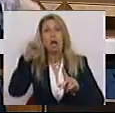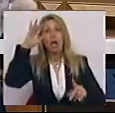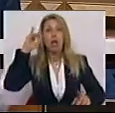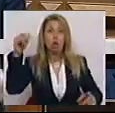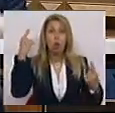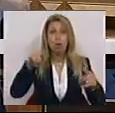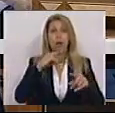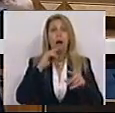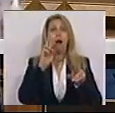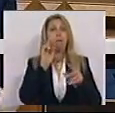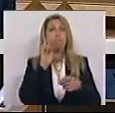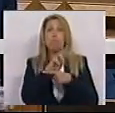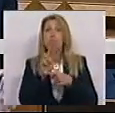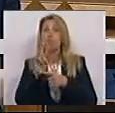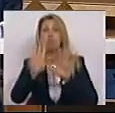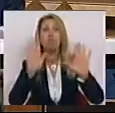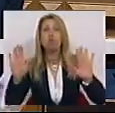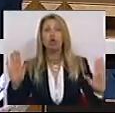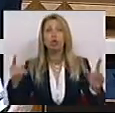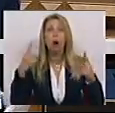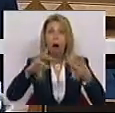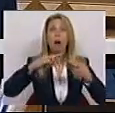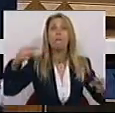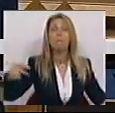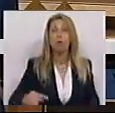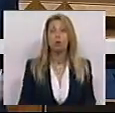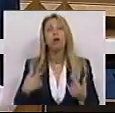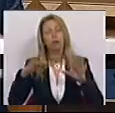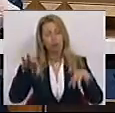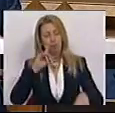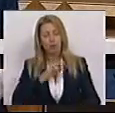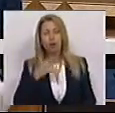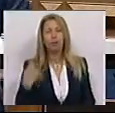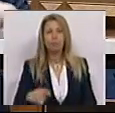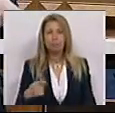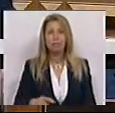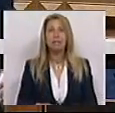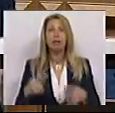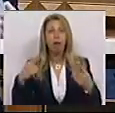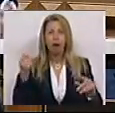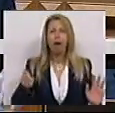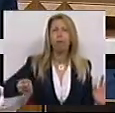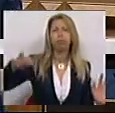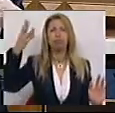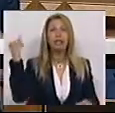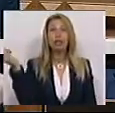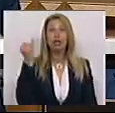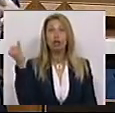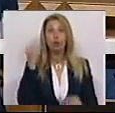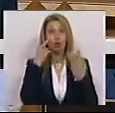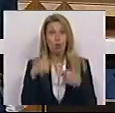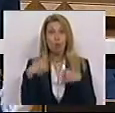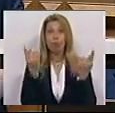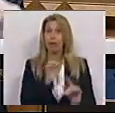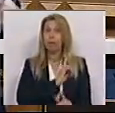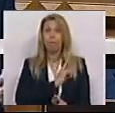museus, temos municipalidades, e vou já terminar, Sra. Presidente, quer dizer, temos uma série de instituições públicas